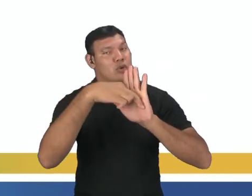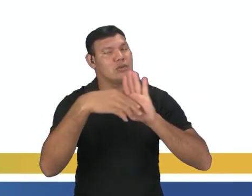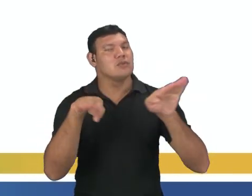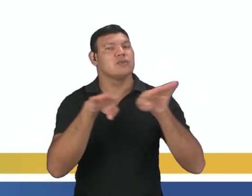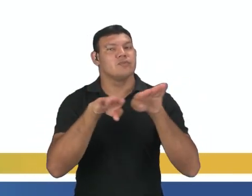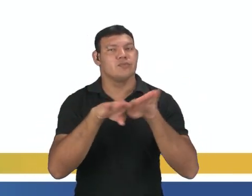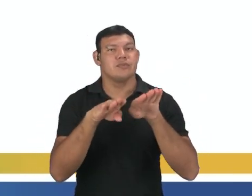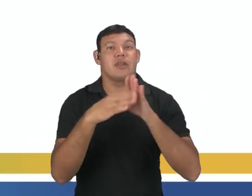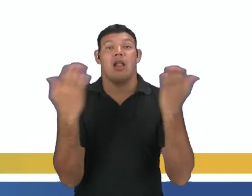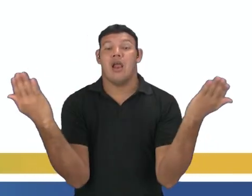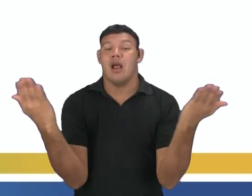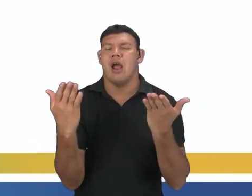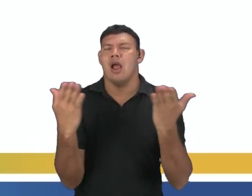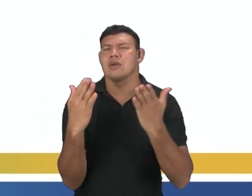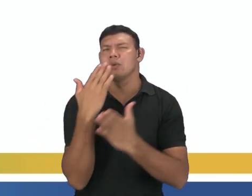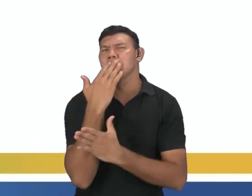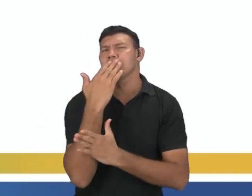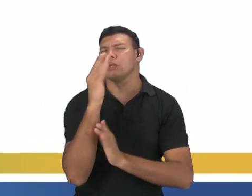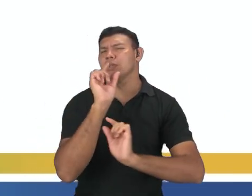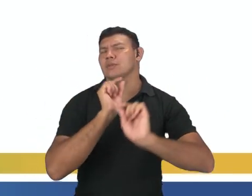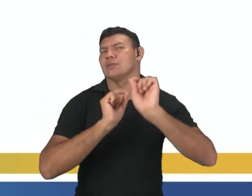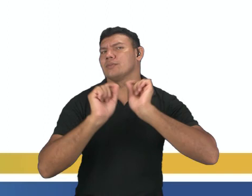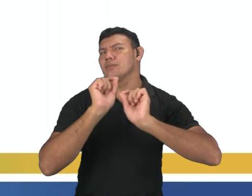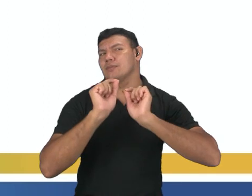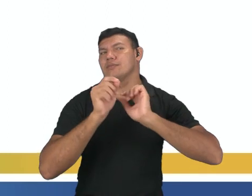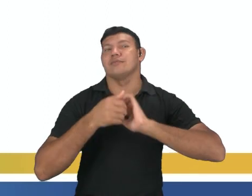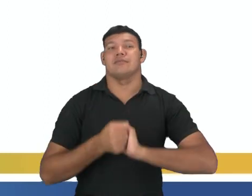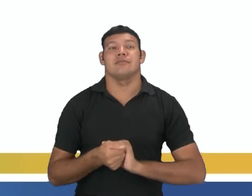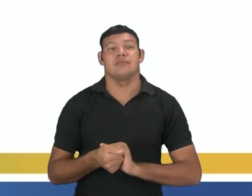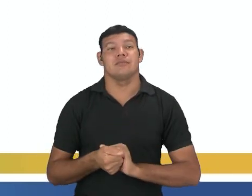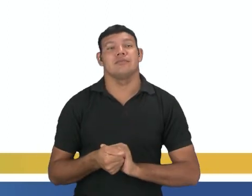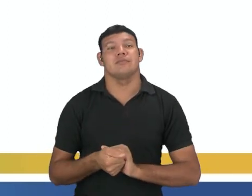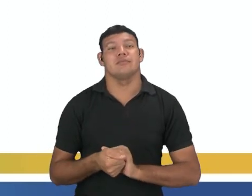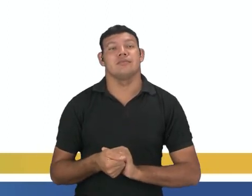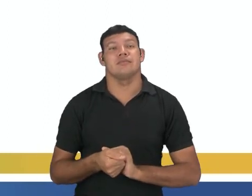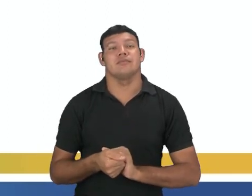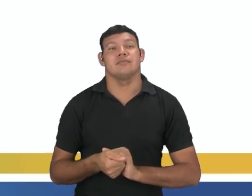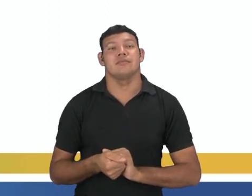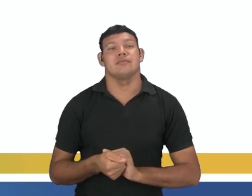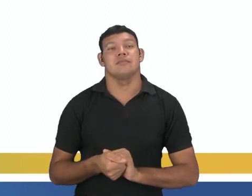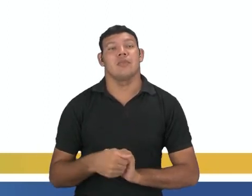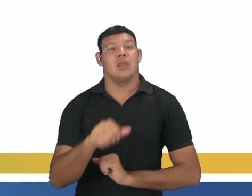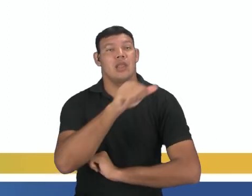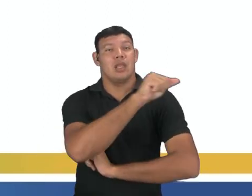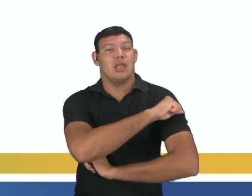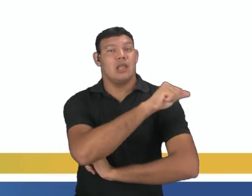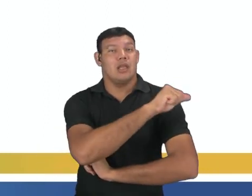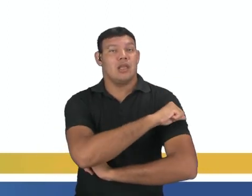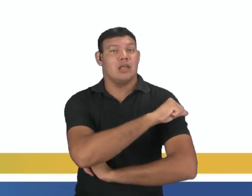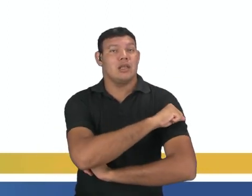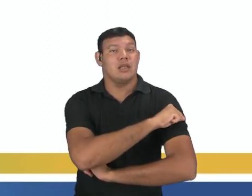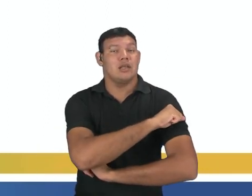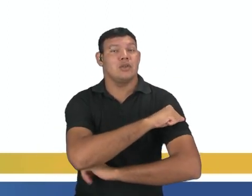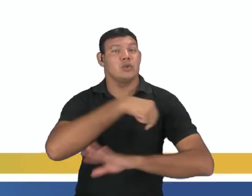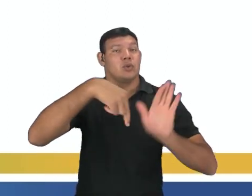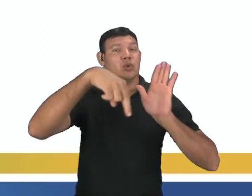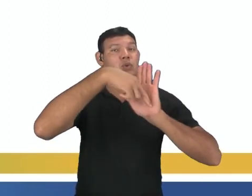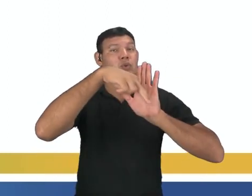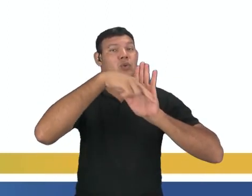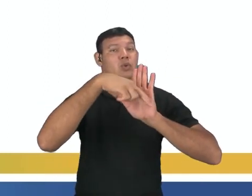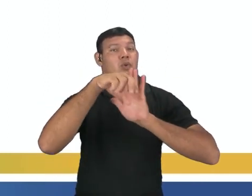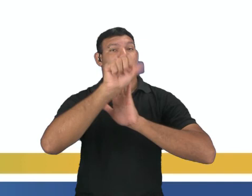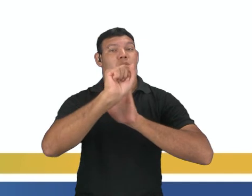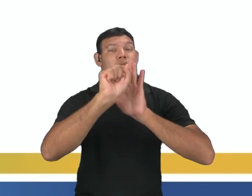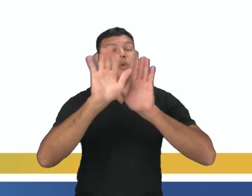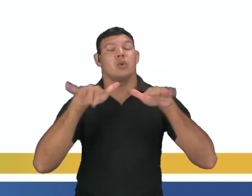nós temos as notas. Agora vamos ver qual é a situação que eu preciso resolver, que nós precisamos. Qual desses alunos tirou